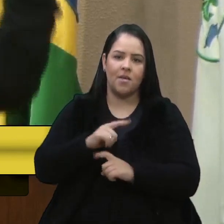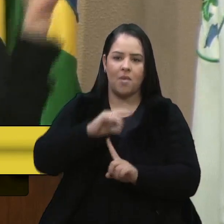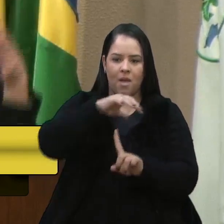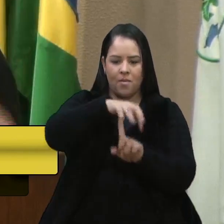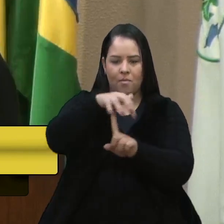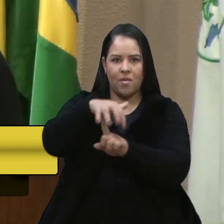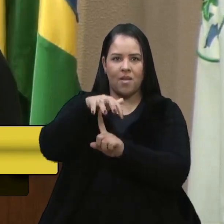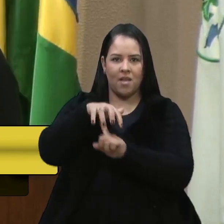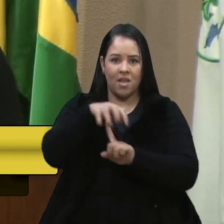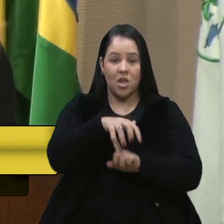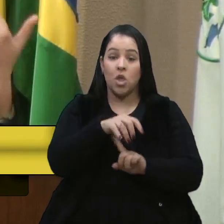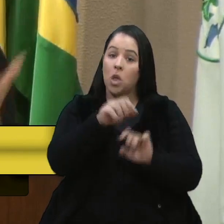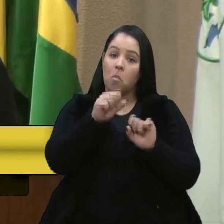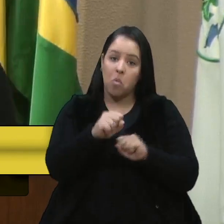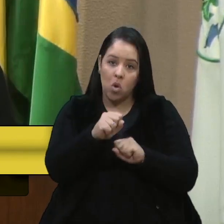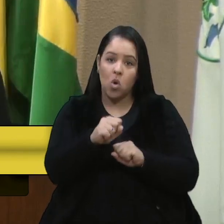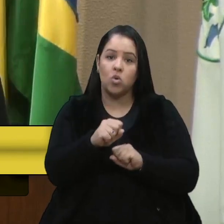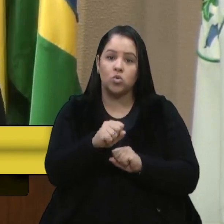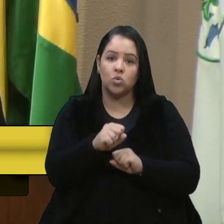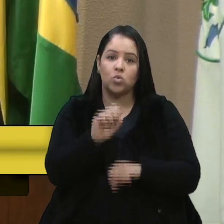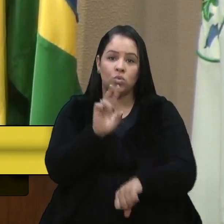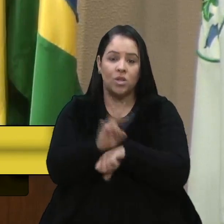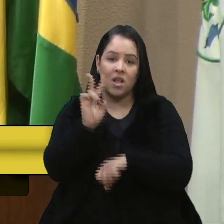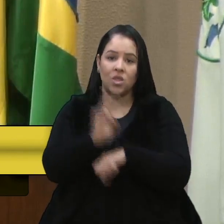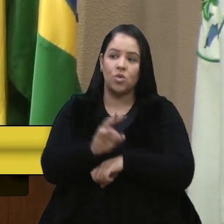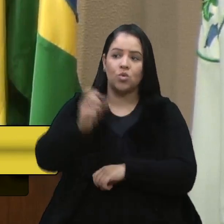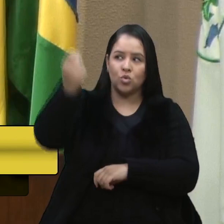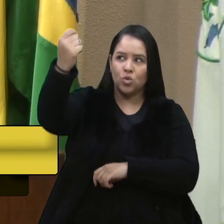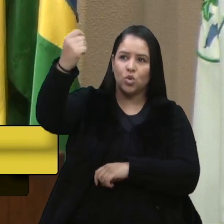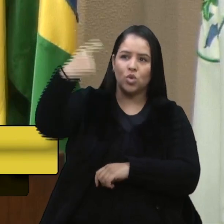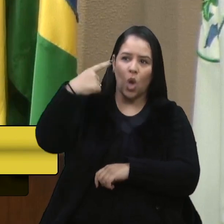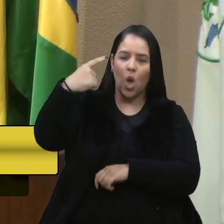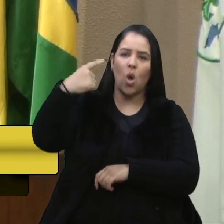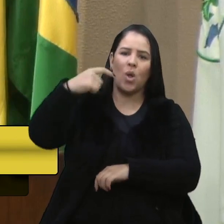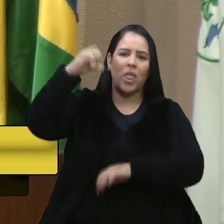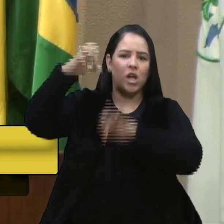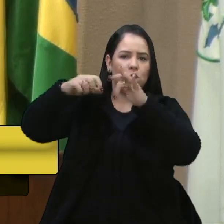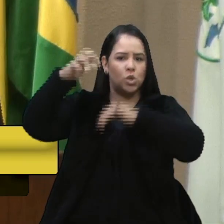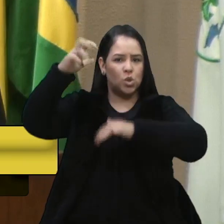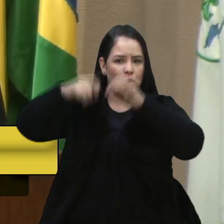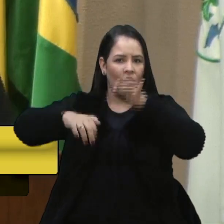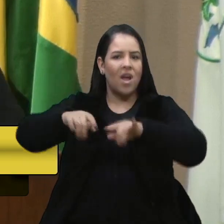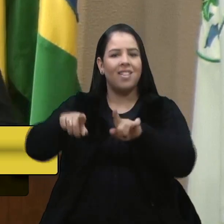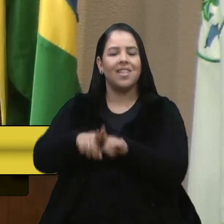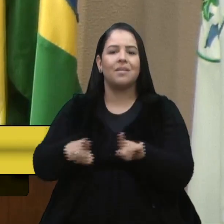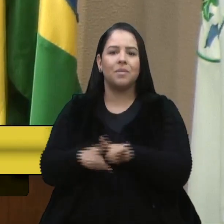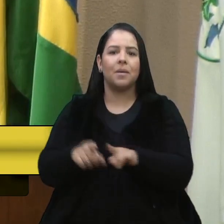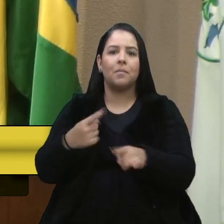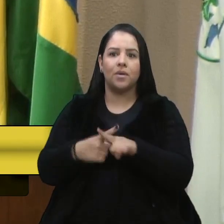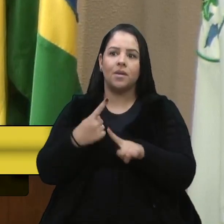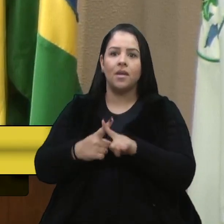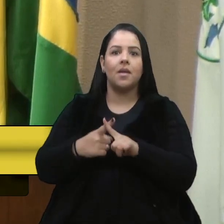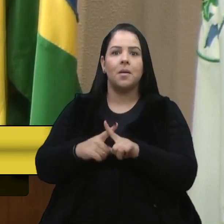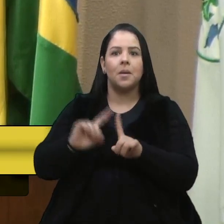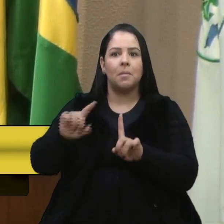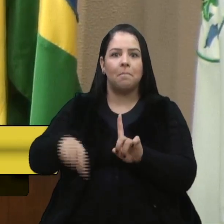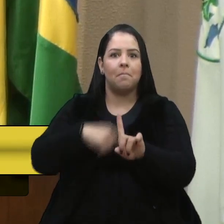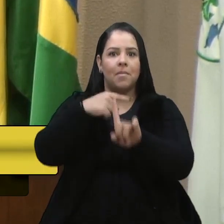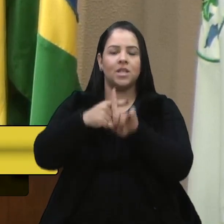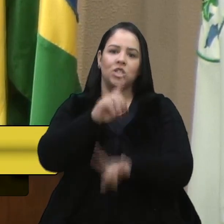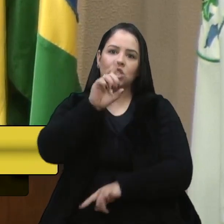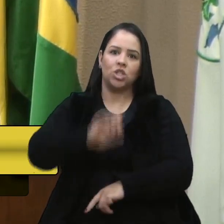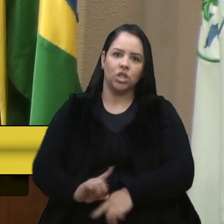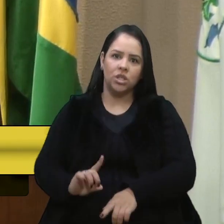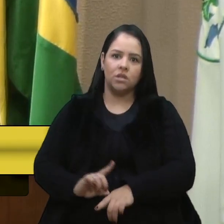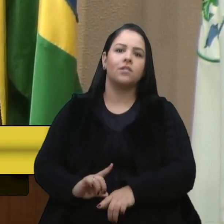eles possam vender, protegidos do sol, protegidos da chuva, o que gera mais dignidade a este